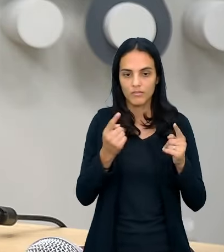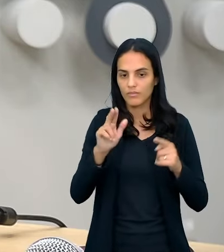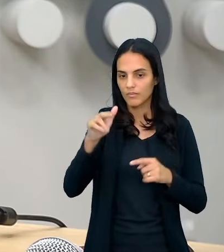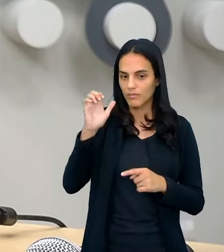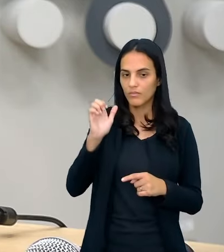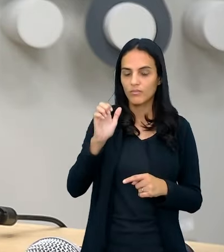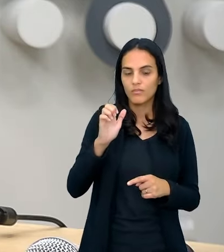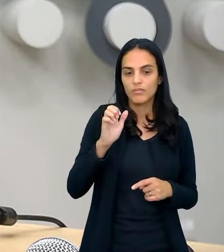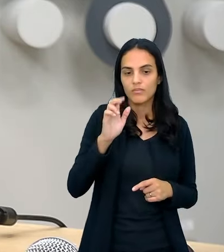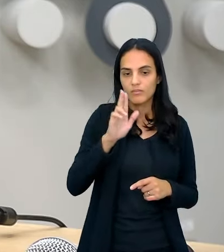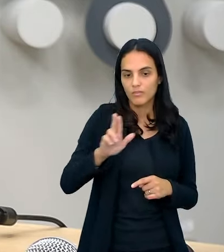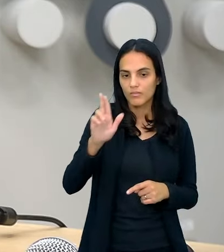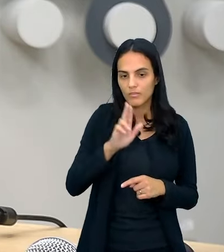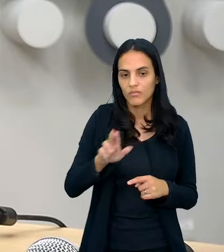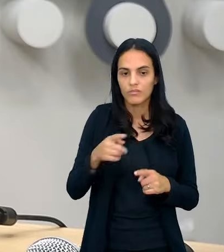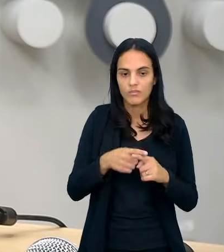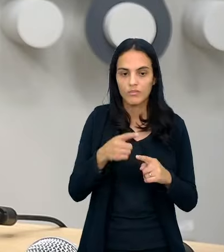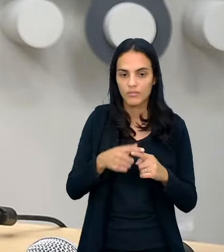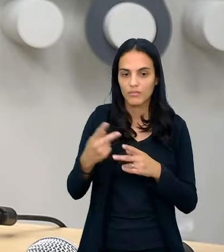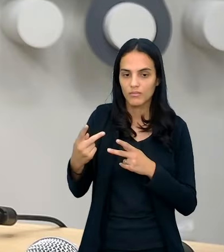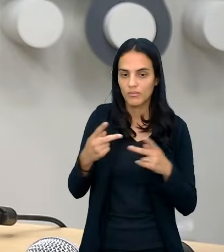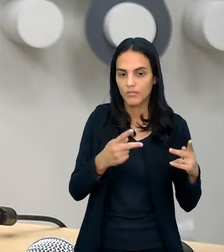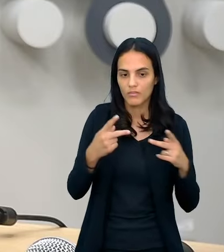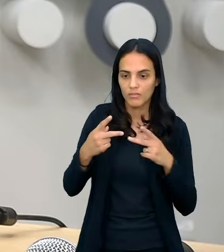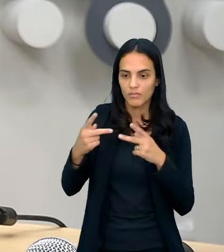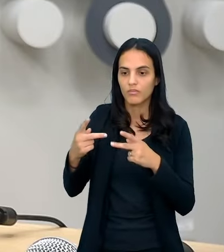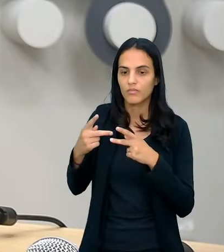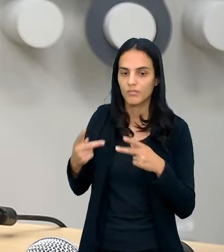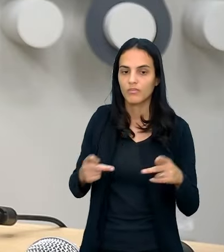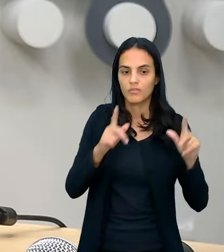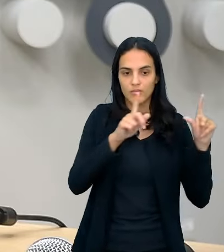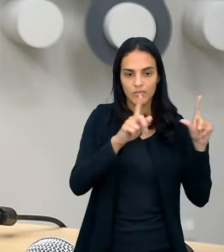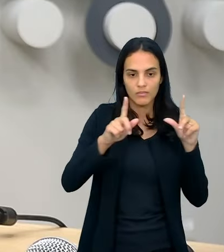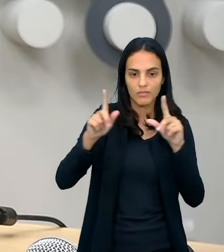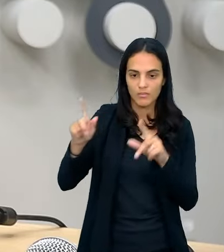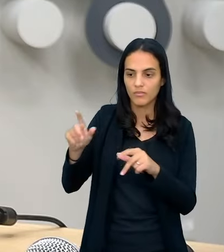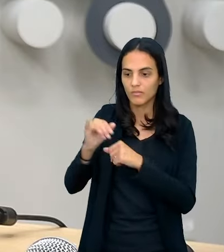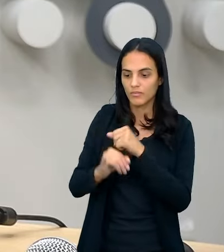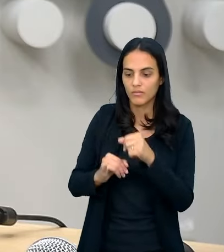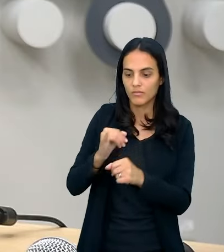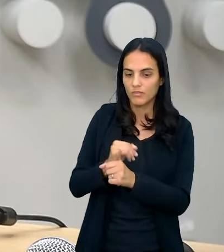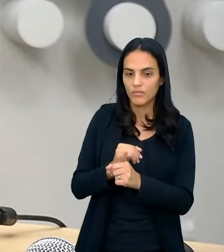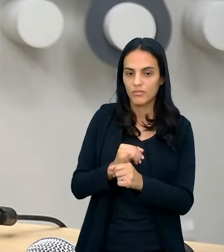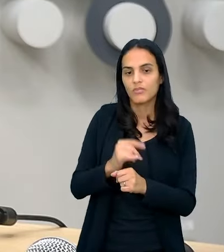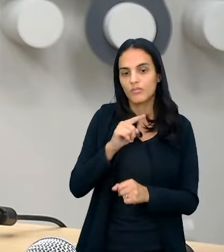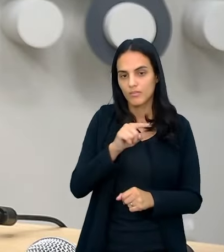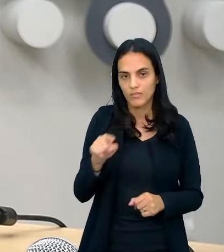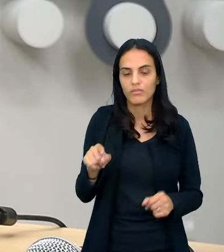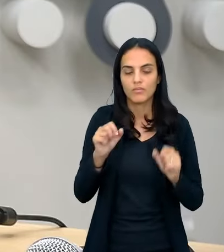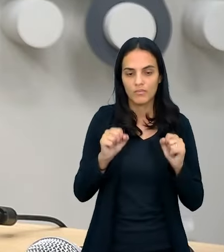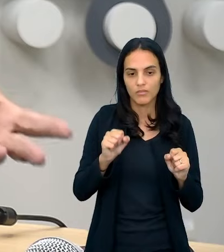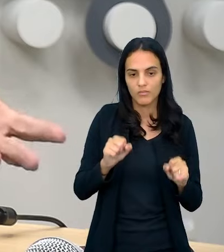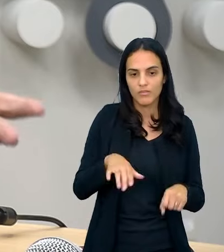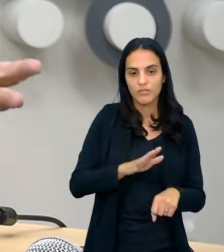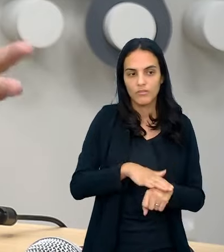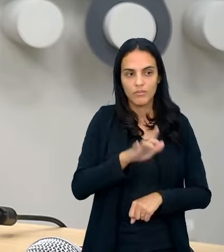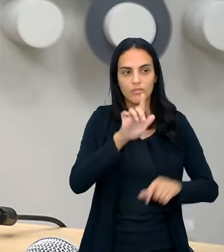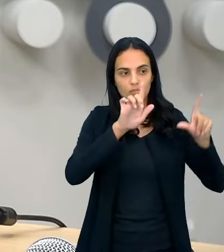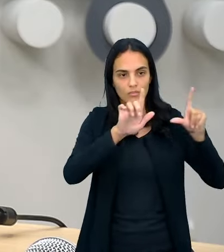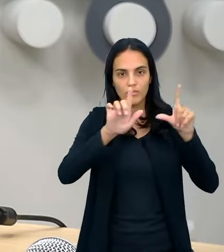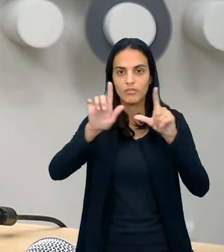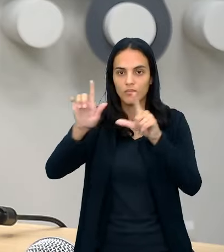utilizada, quanto, por exemplo, a visita a museus, né, de forma virtual. Né? Então, você poder entrar dentro dos maiores museus do